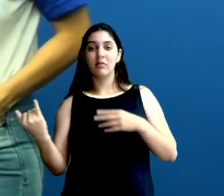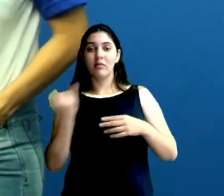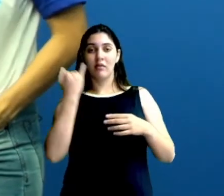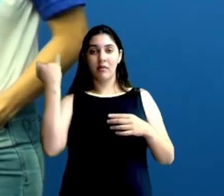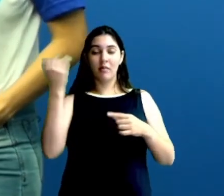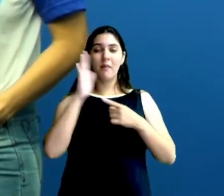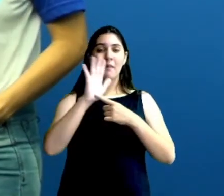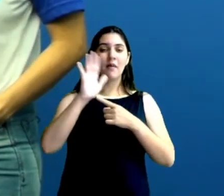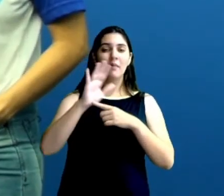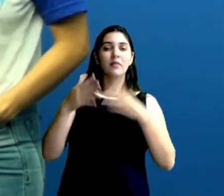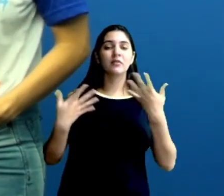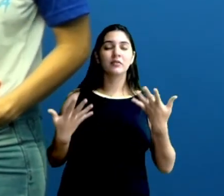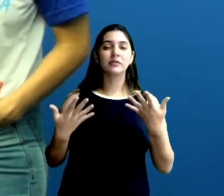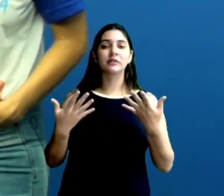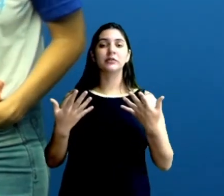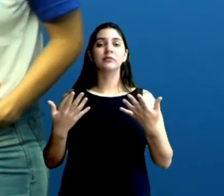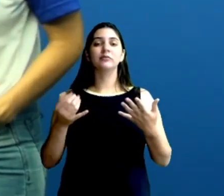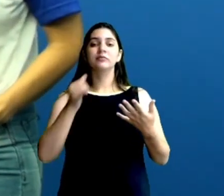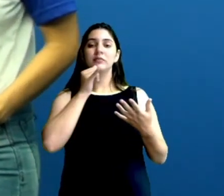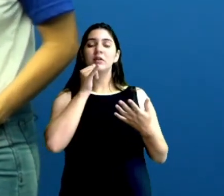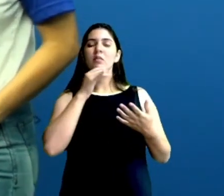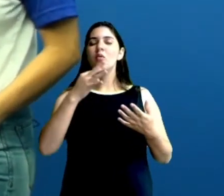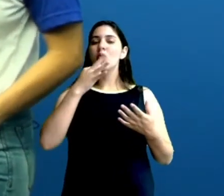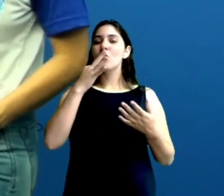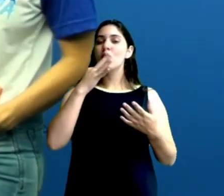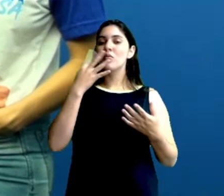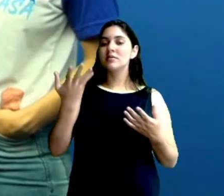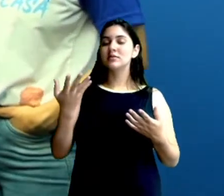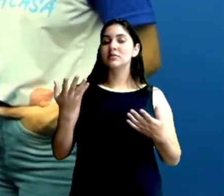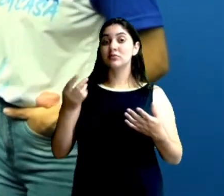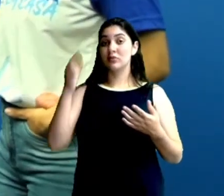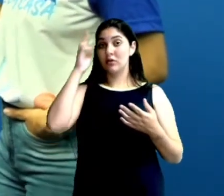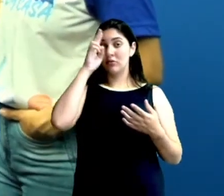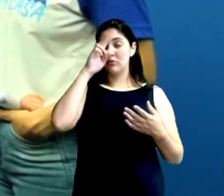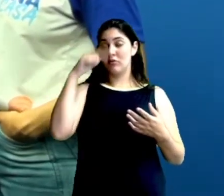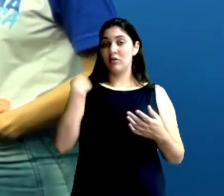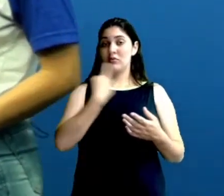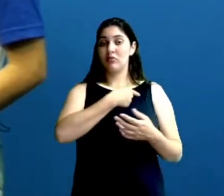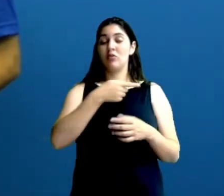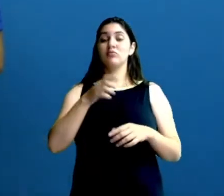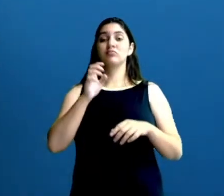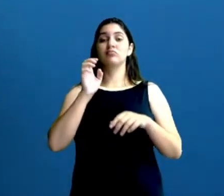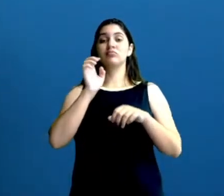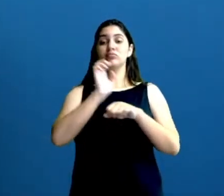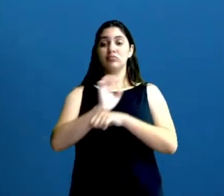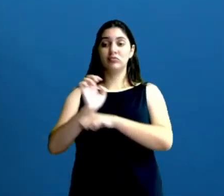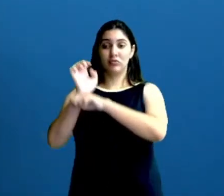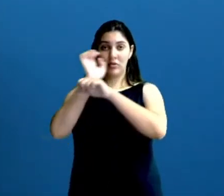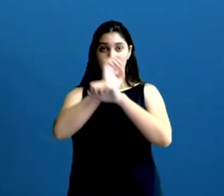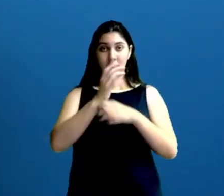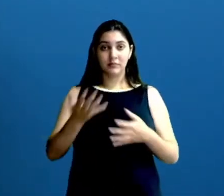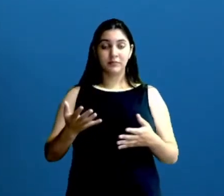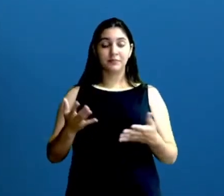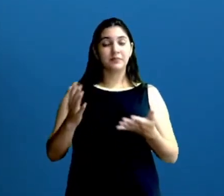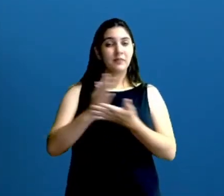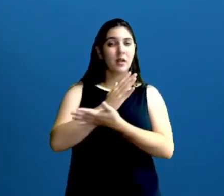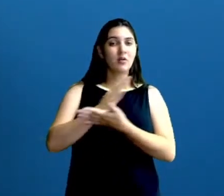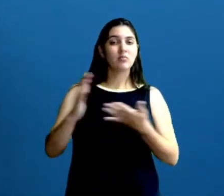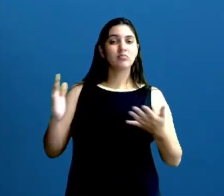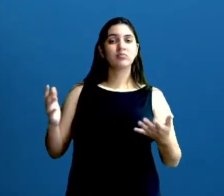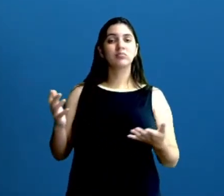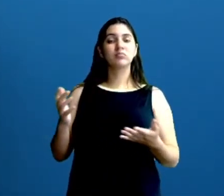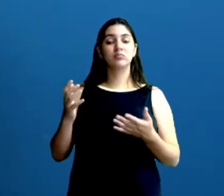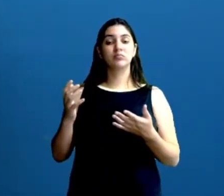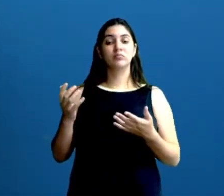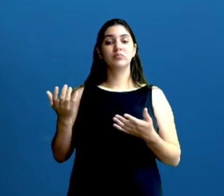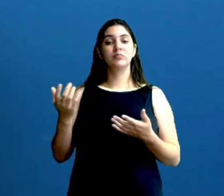gente mencionar quando a gente está conhecendo a história do nosso estado. Alguns estados que